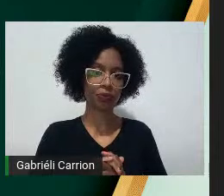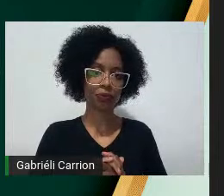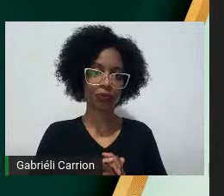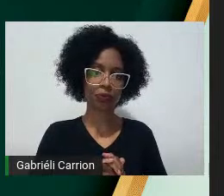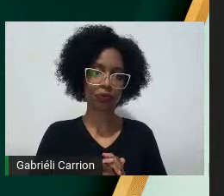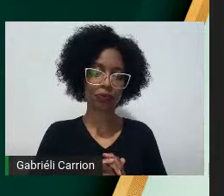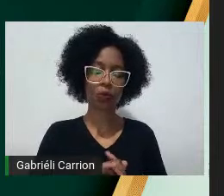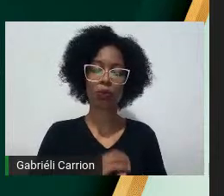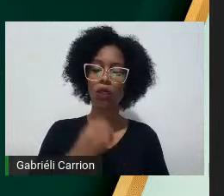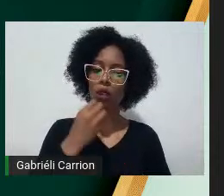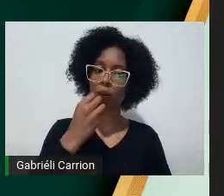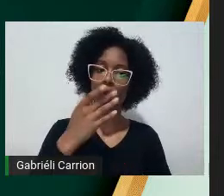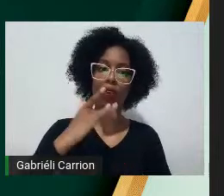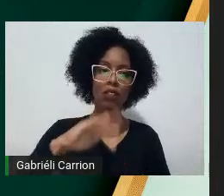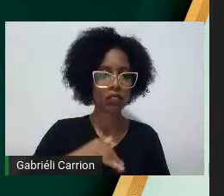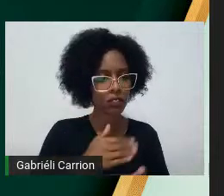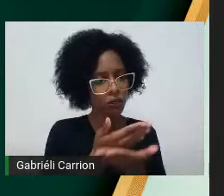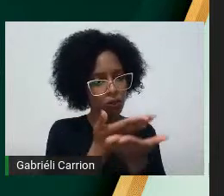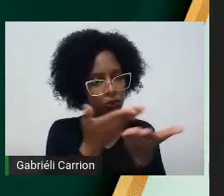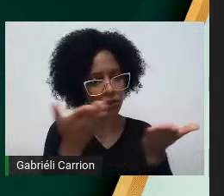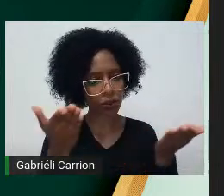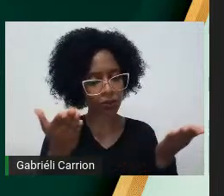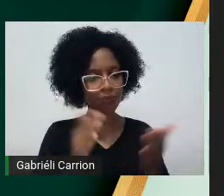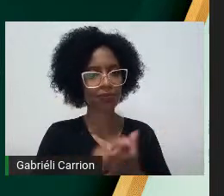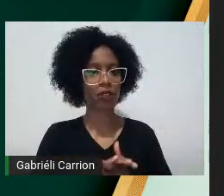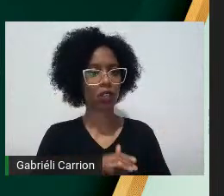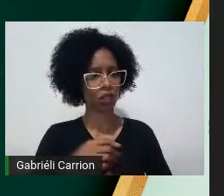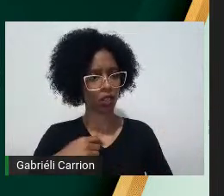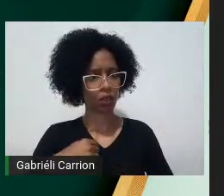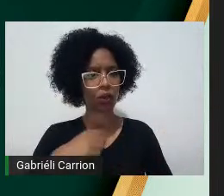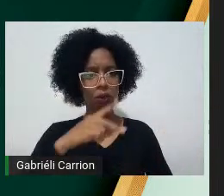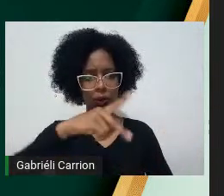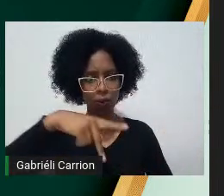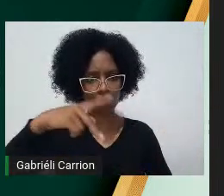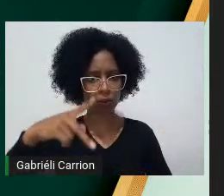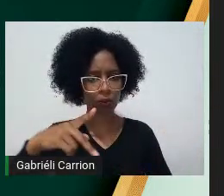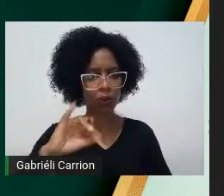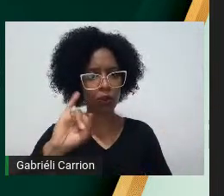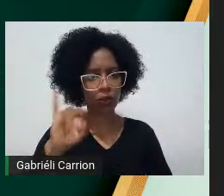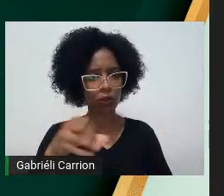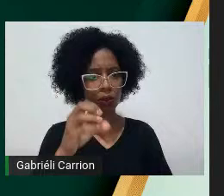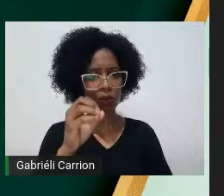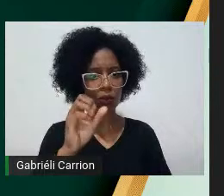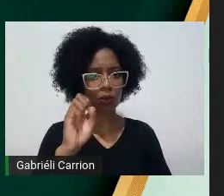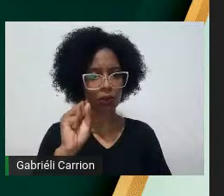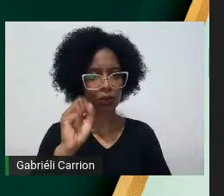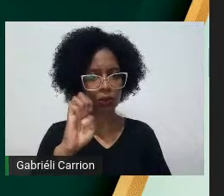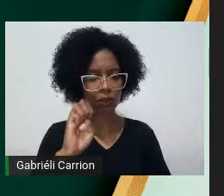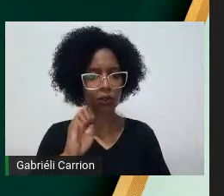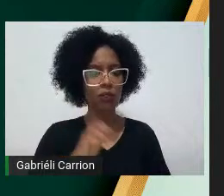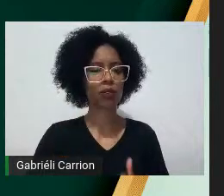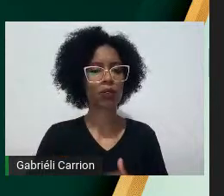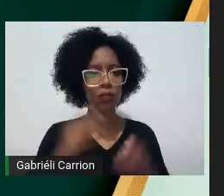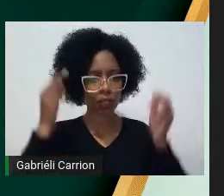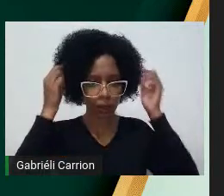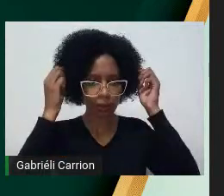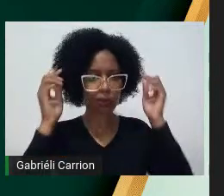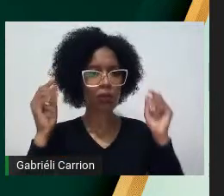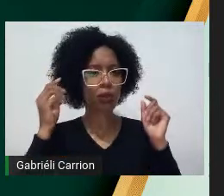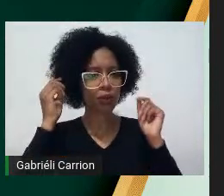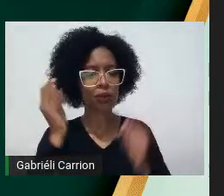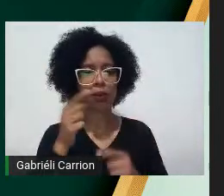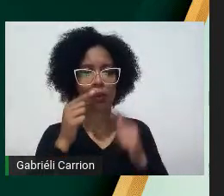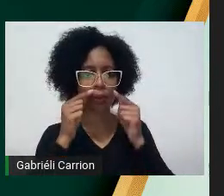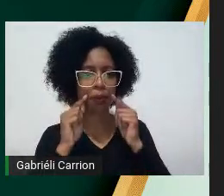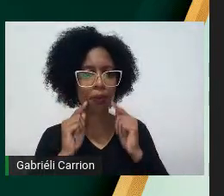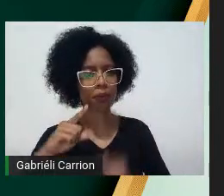Boa tarde a todos e a todas. Eu sou o professor José Rojas, tenho cabelo curto, pele branca, tenho barba,